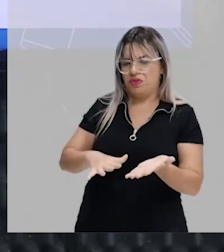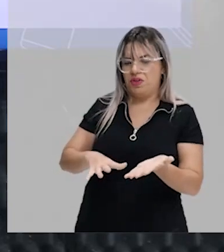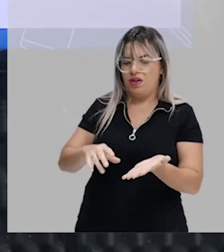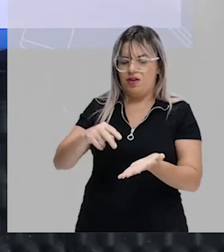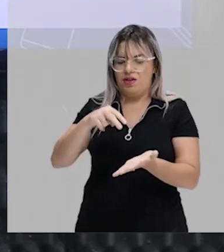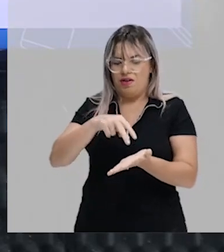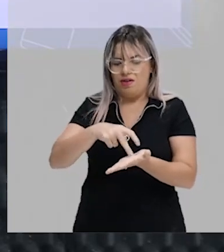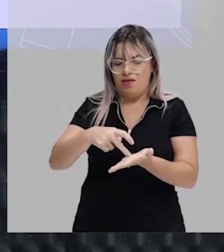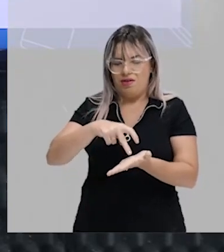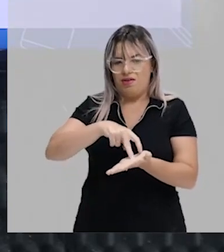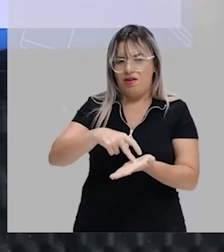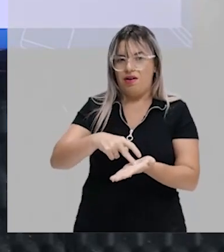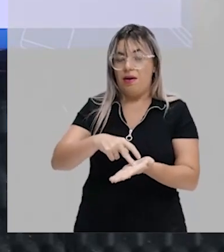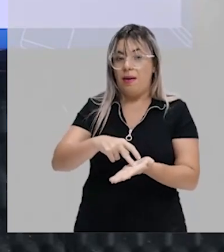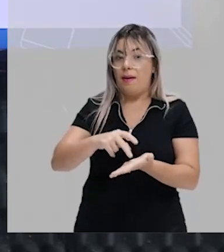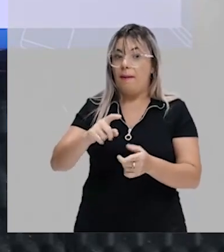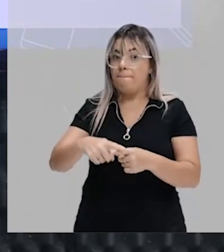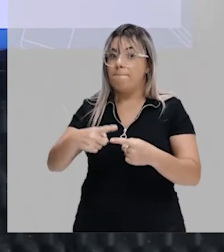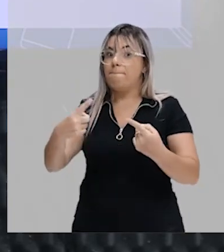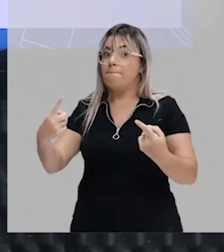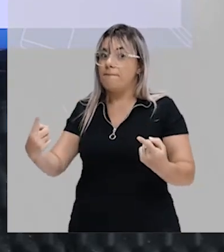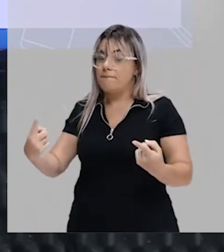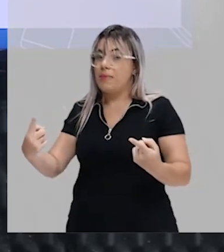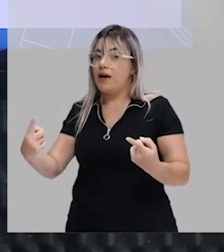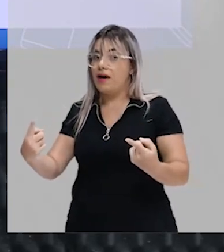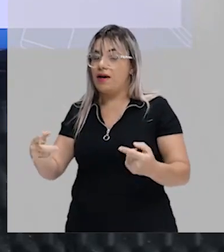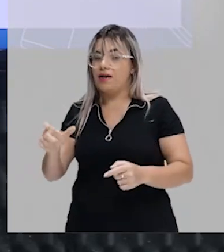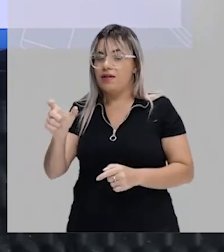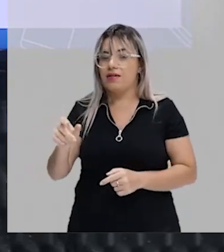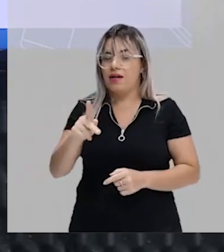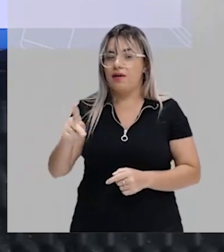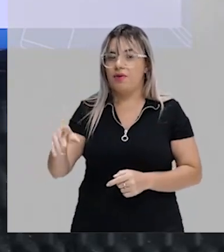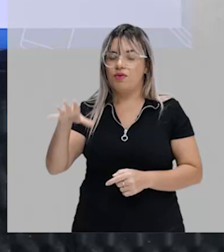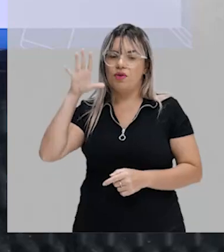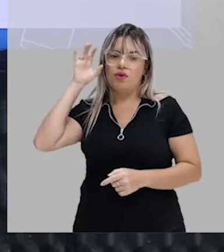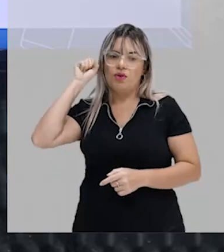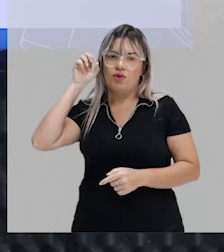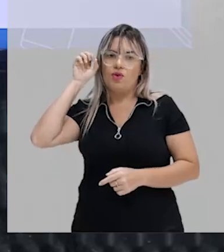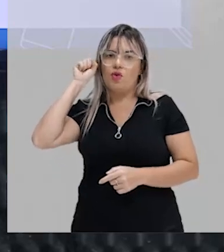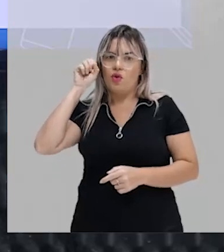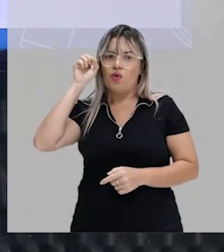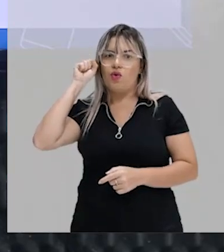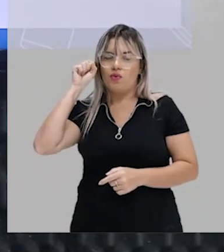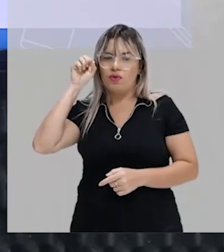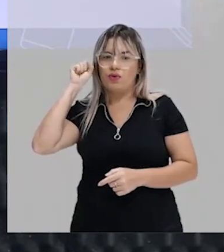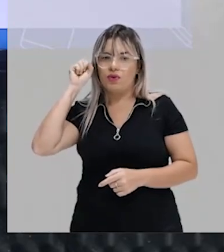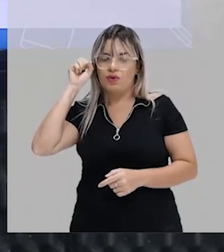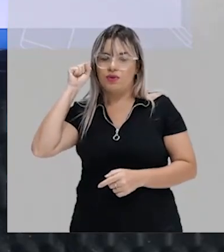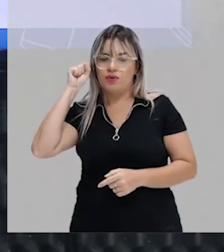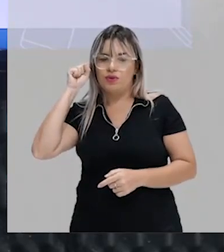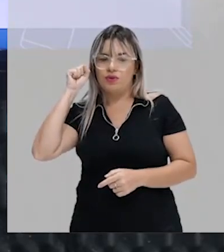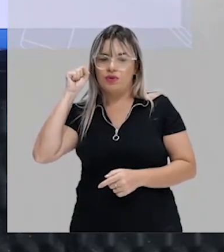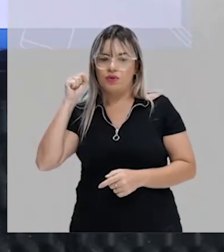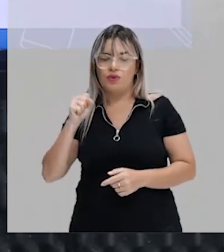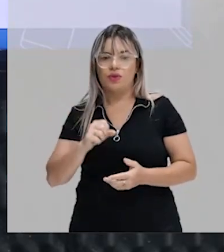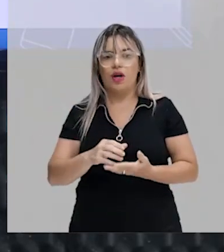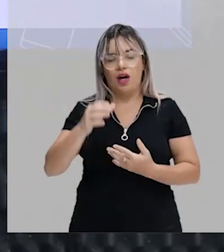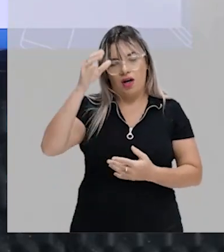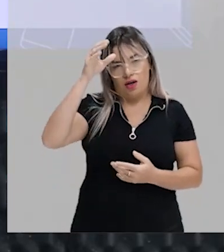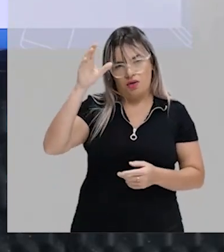habituando. E aí, quando você ouve o tipo de letra, pode ver. Os estilos são parecidos.